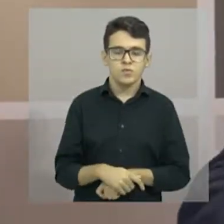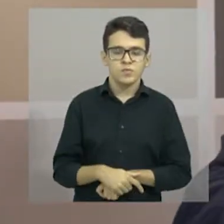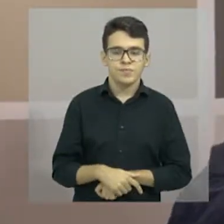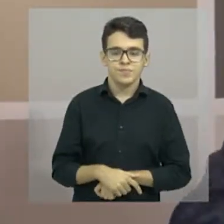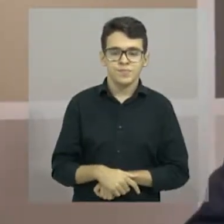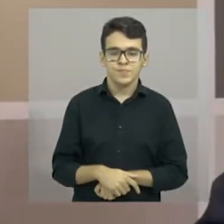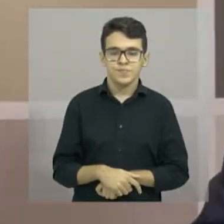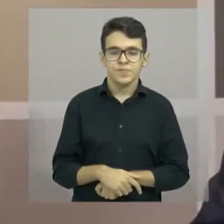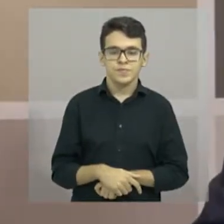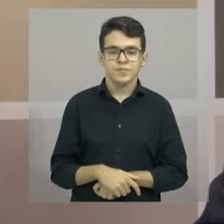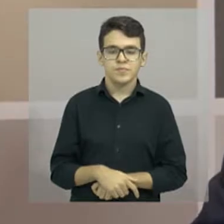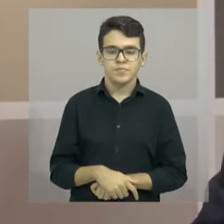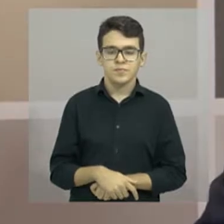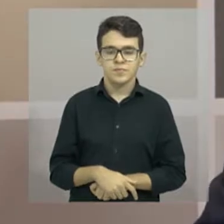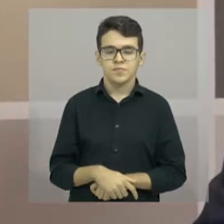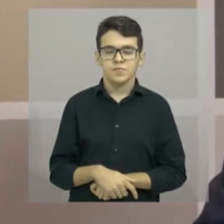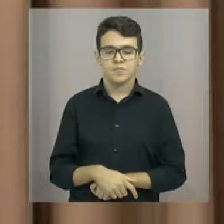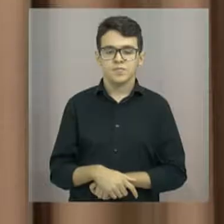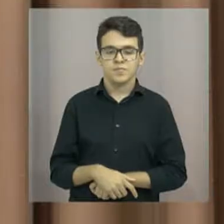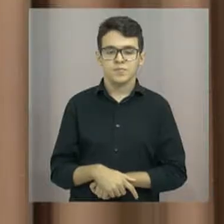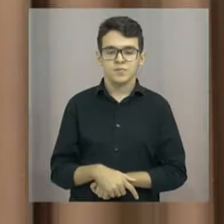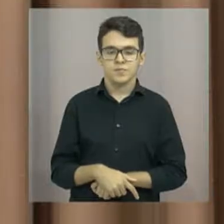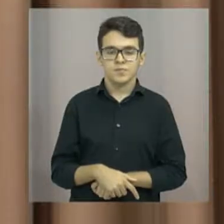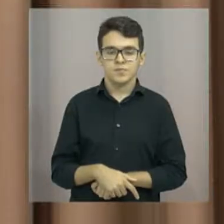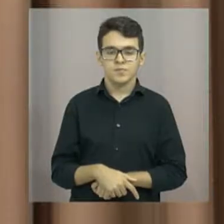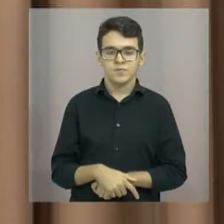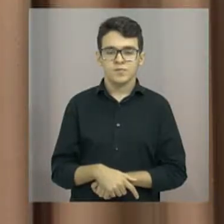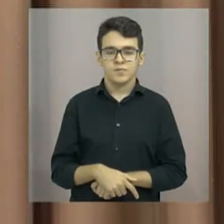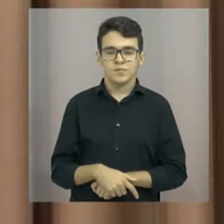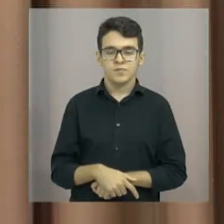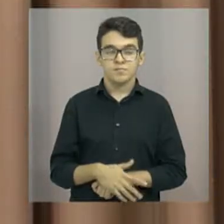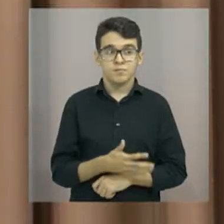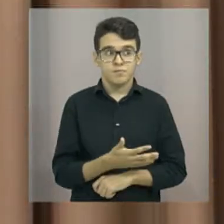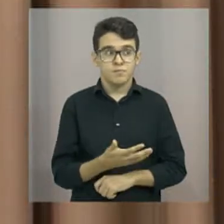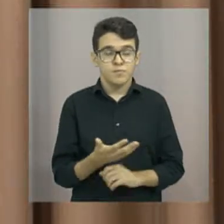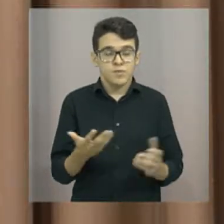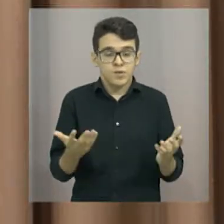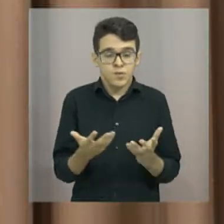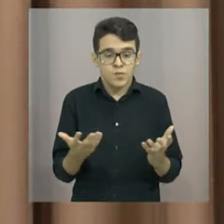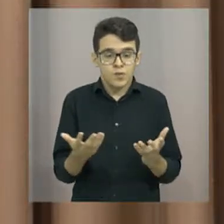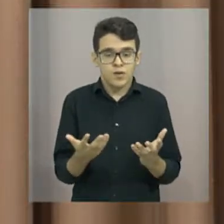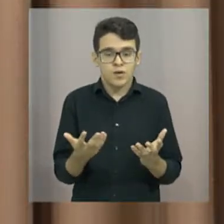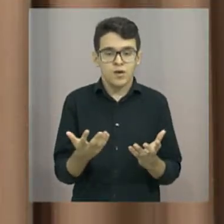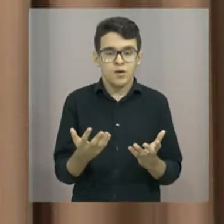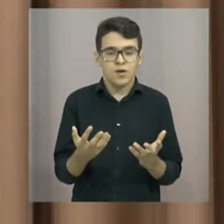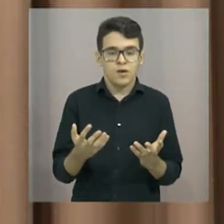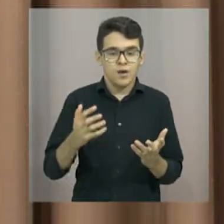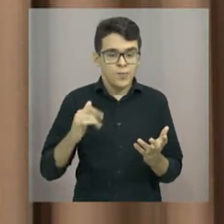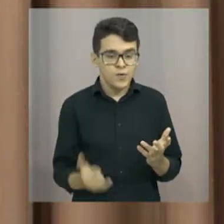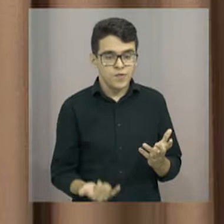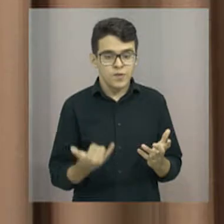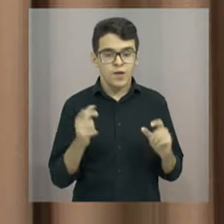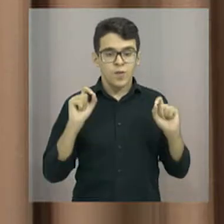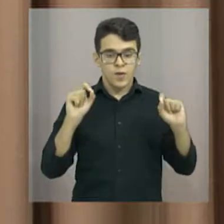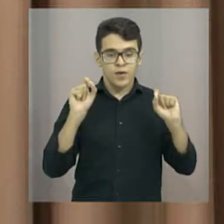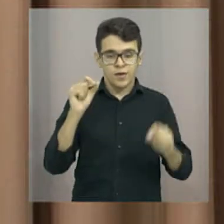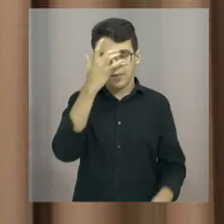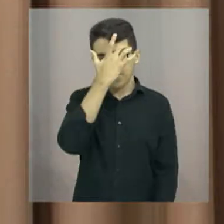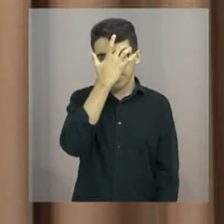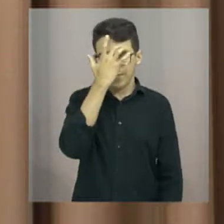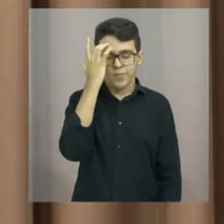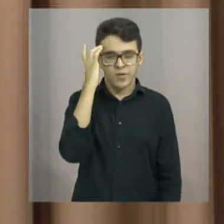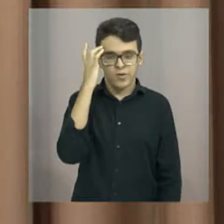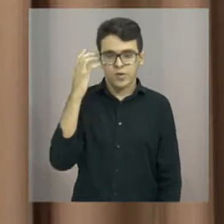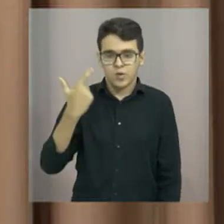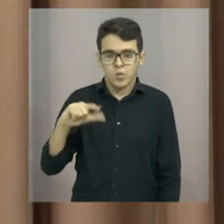maiores, aí você vai ter uma consequência pior. E a gente aproveita o momento para exatamente parar e pensar naquelas pessoas que não têm um plano de